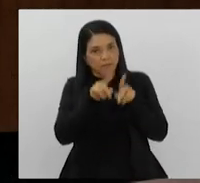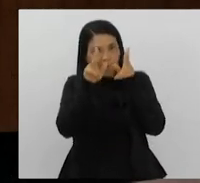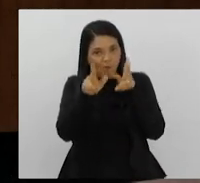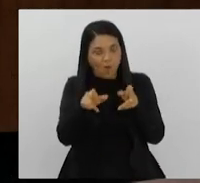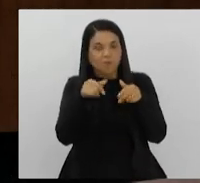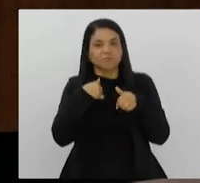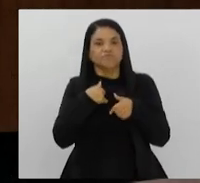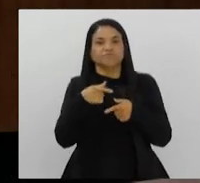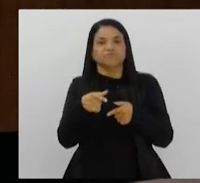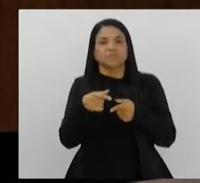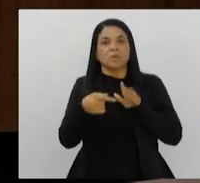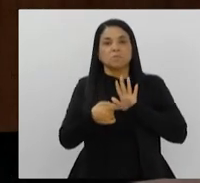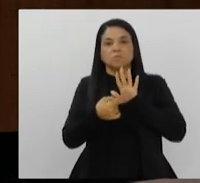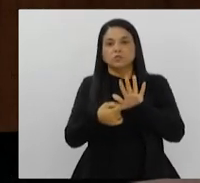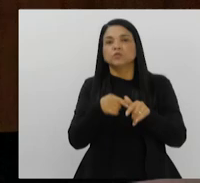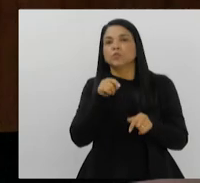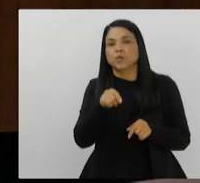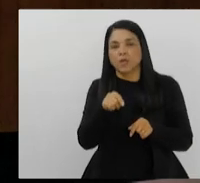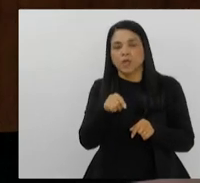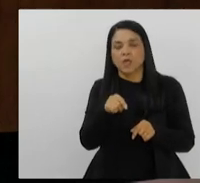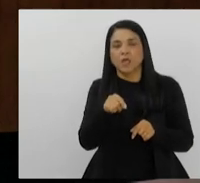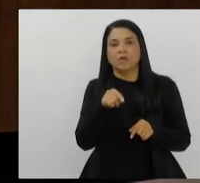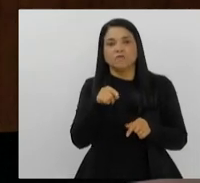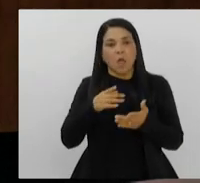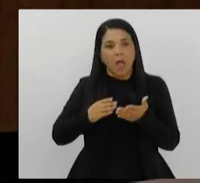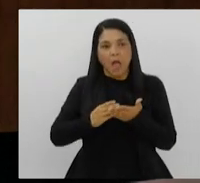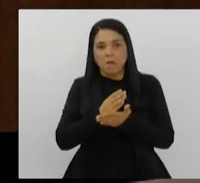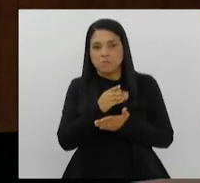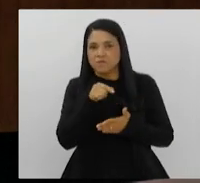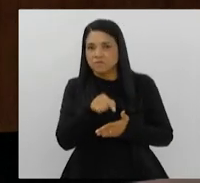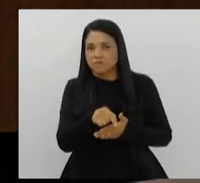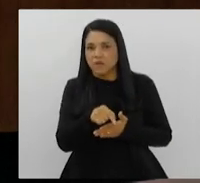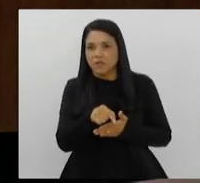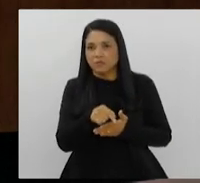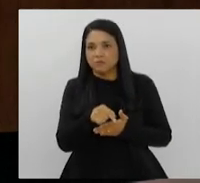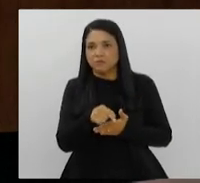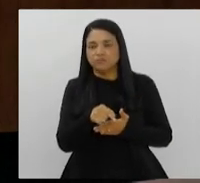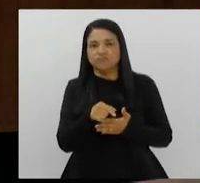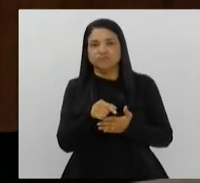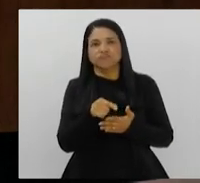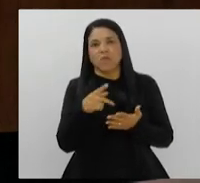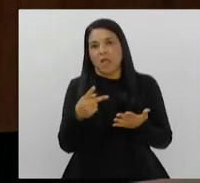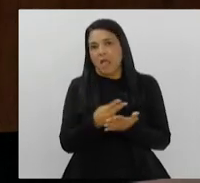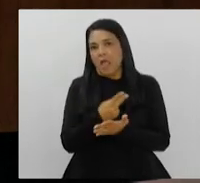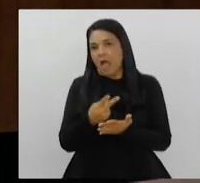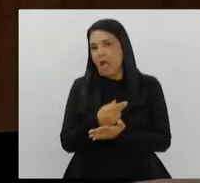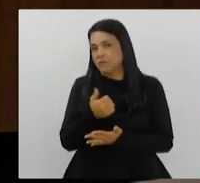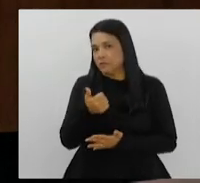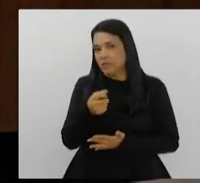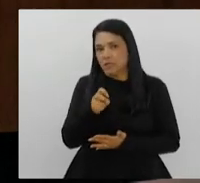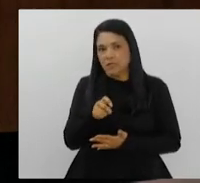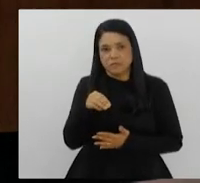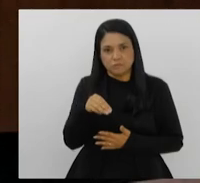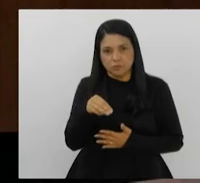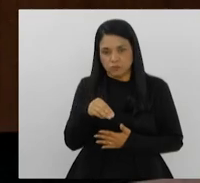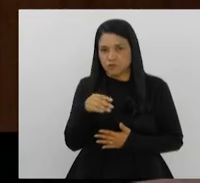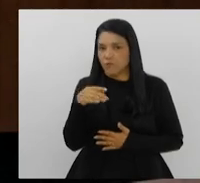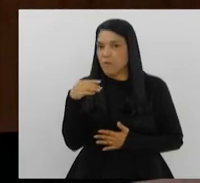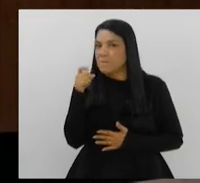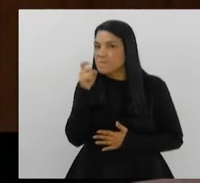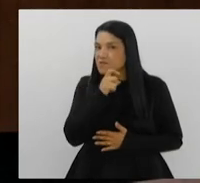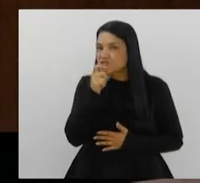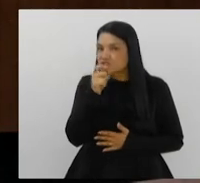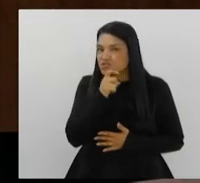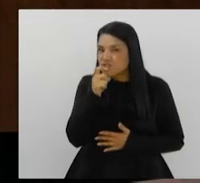torpe de que foi algo aprovado de forma atabalhoada, em 15 minutos. Uma mentira.